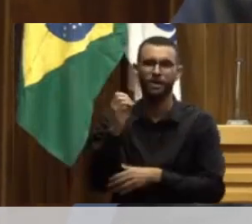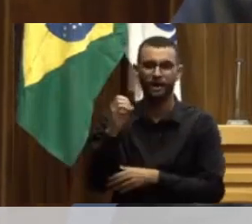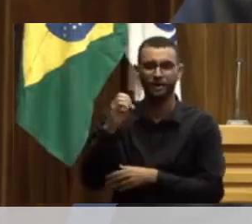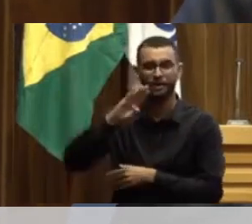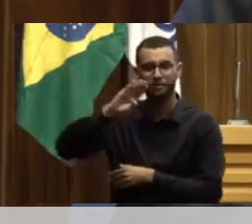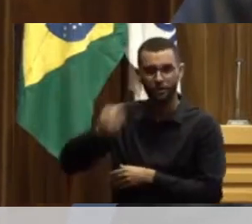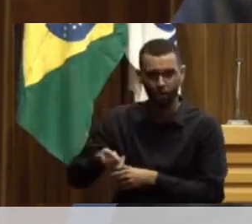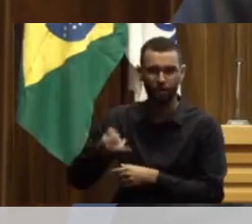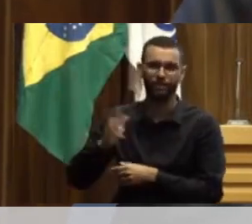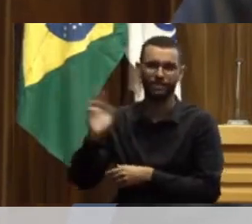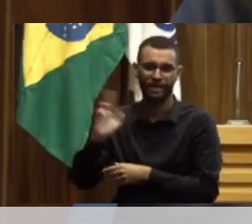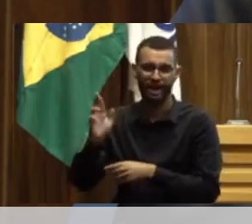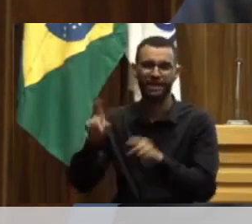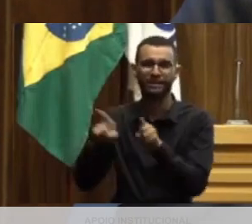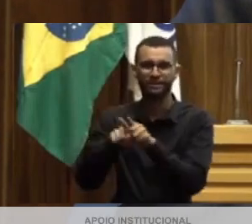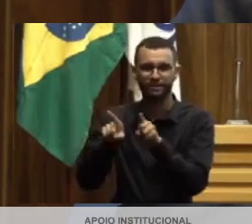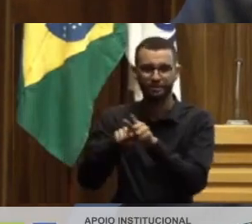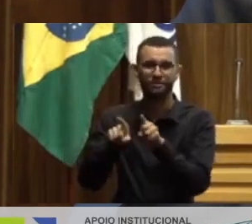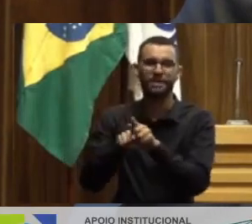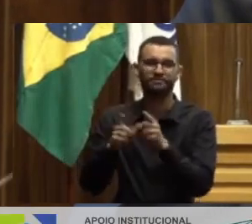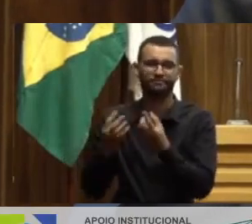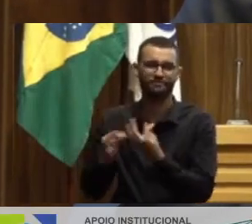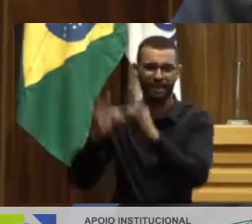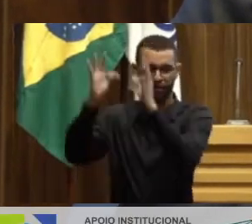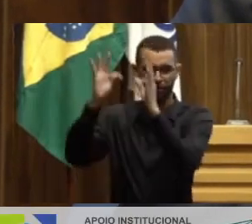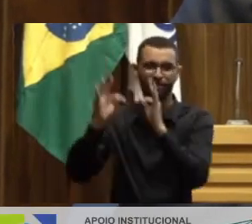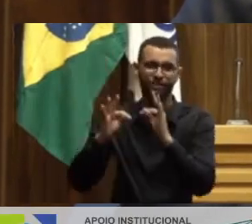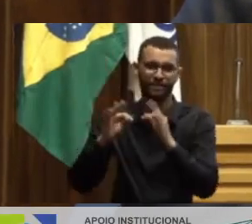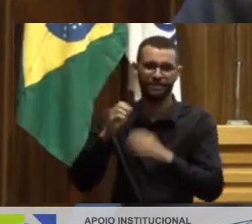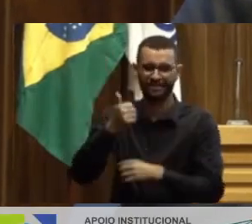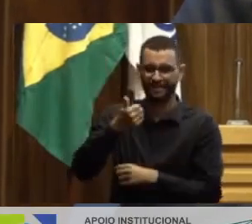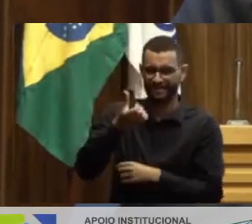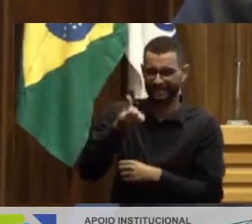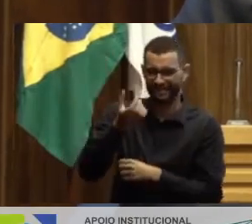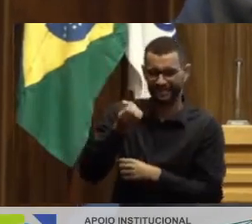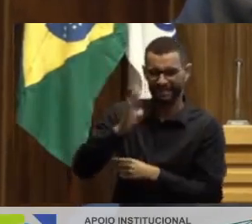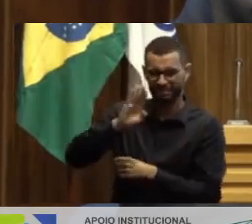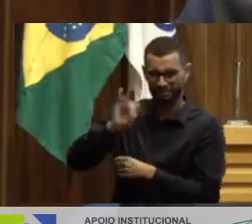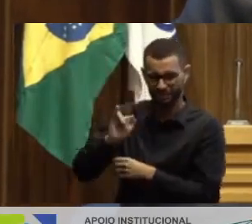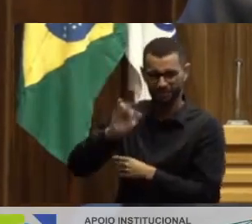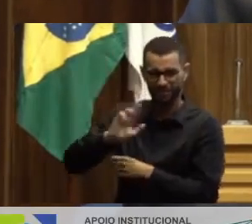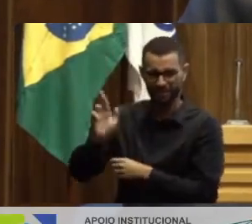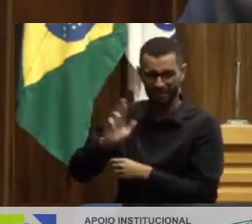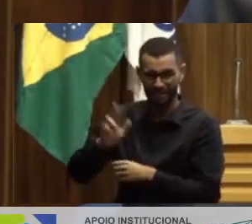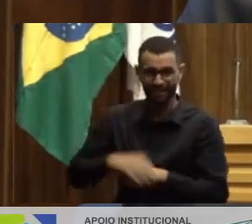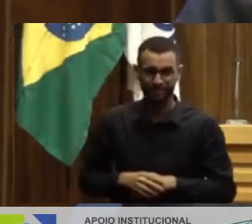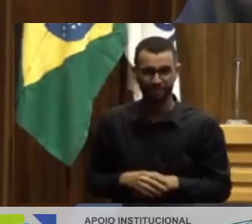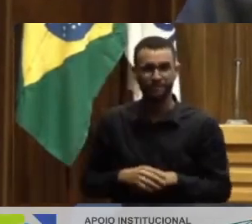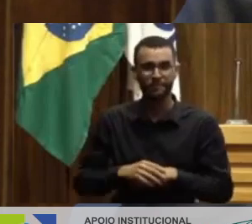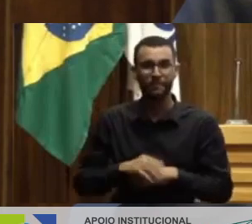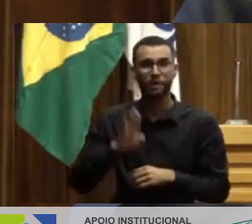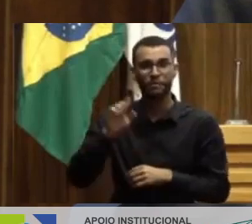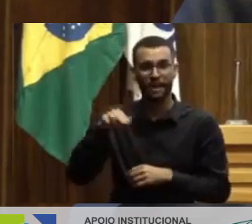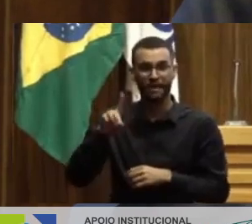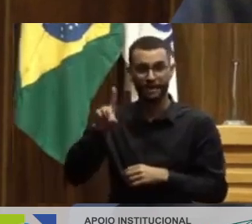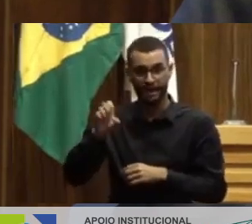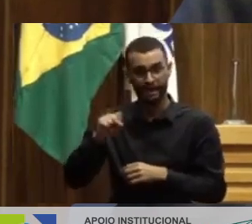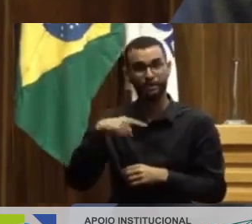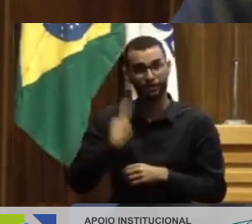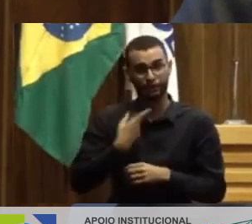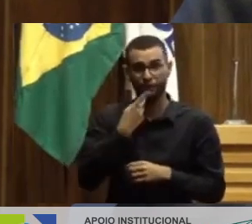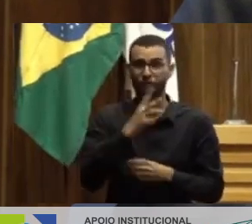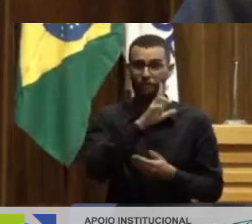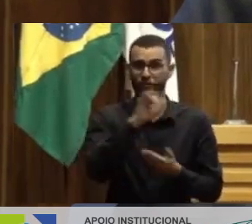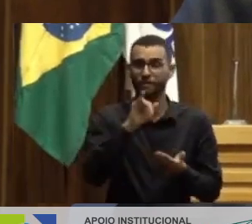bilhões de reais. Eu disse em janeiro, quando foi anunciado, que os 250 bilhões de reais do BNDES nós íamos cumprir.